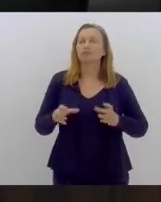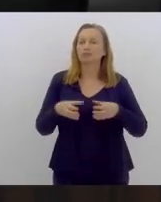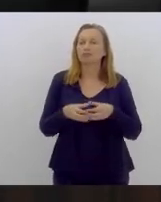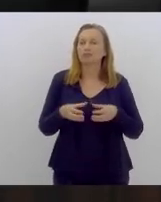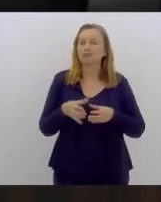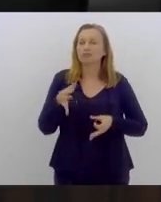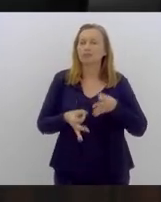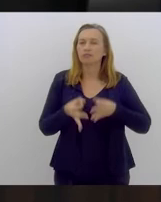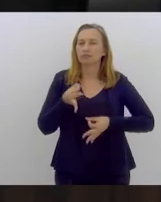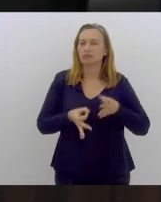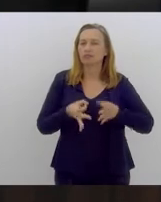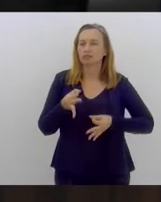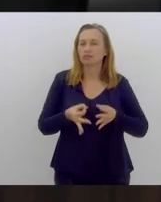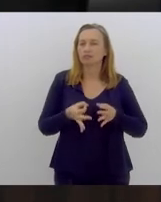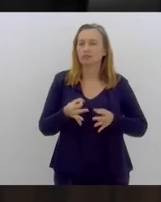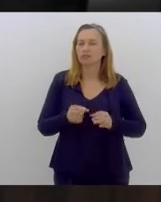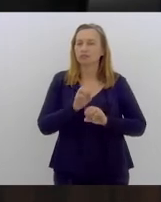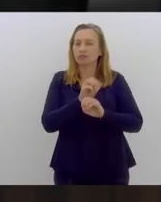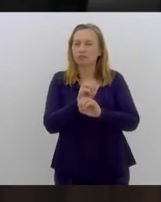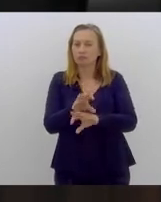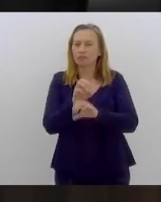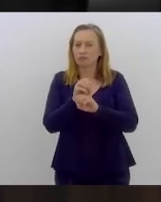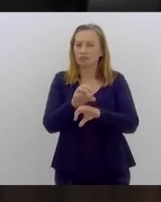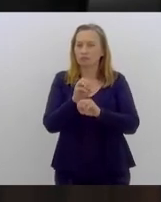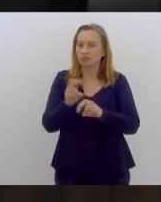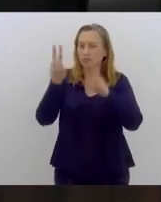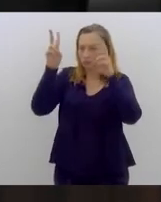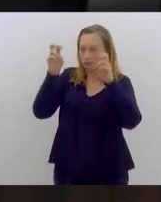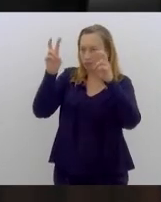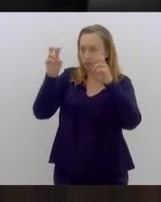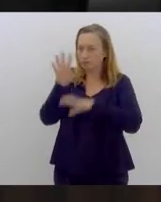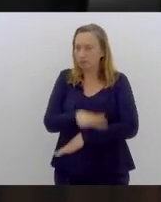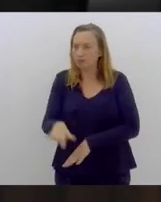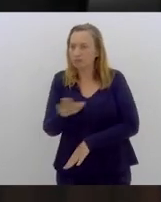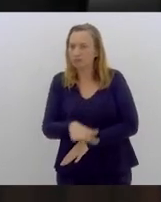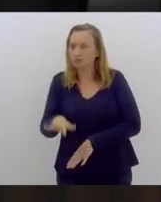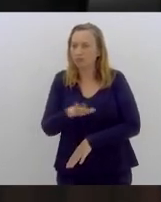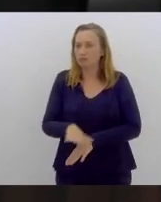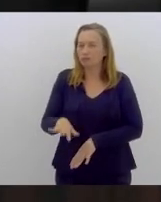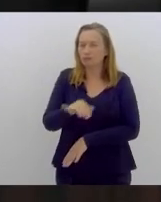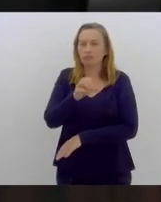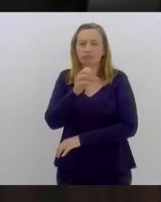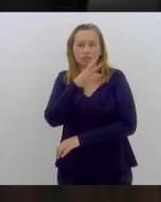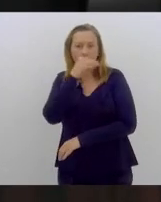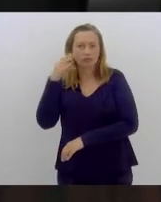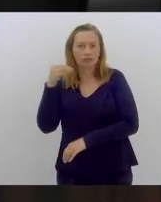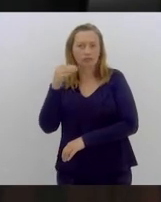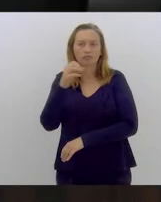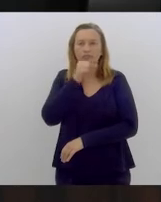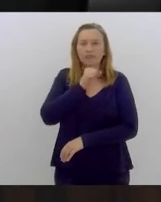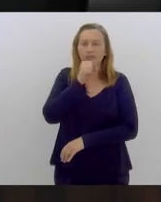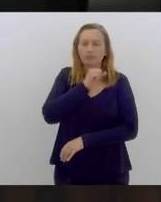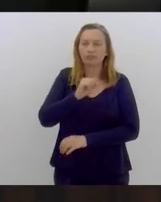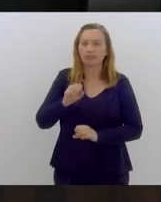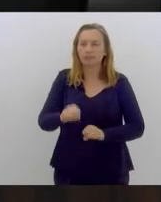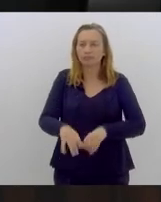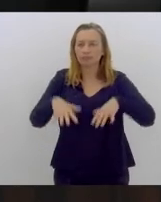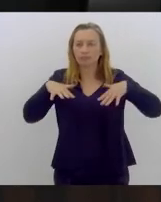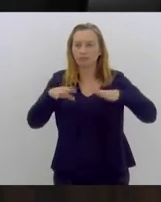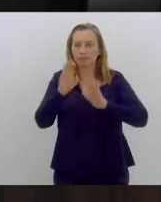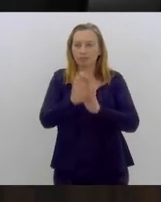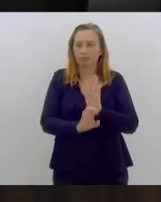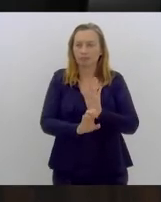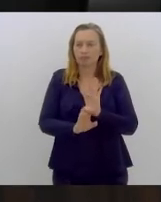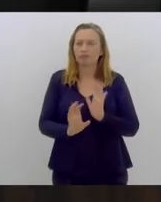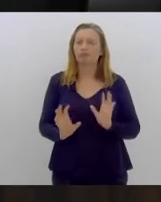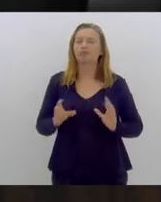de Constituição e Justiça, de Educação, de Assunto da Criança, do Adolescente e do Idoso, às emendas de plenário. Para emitir parecer pela Comissão de Constituição e Justiça,